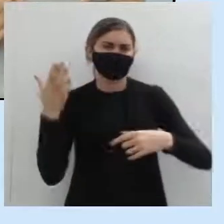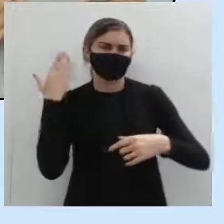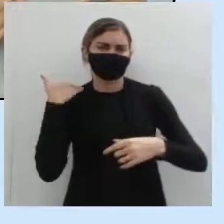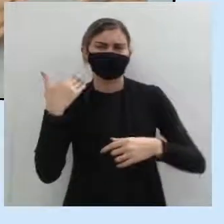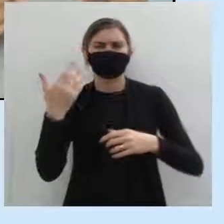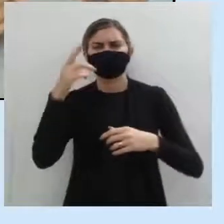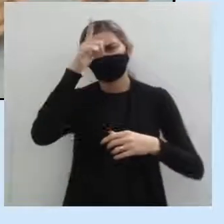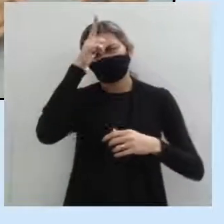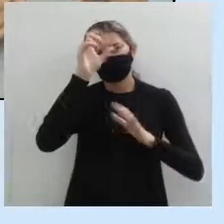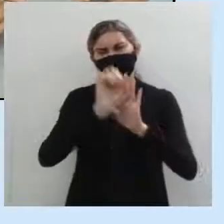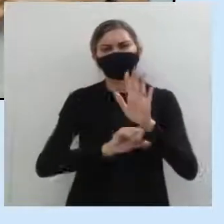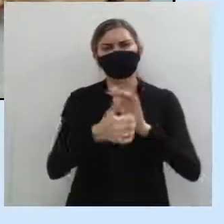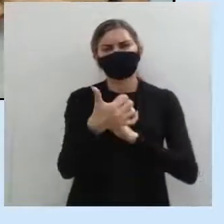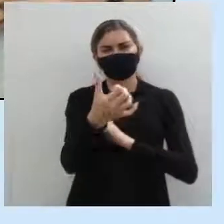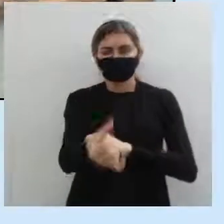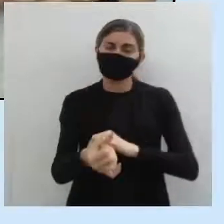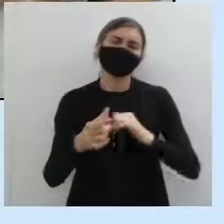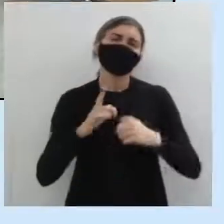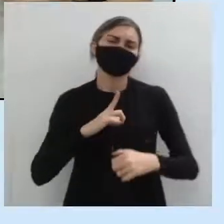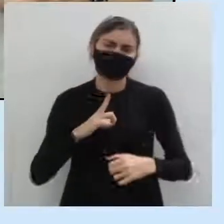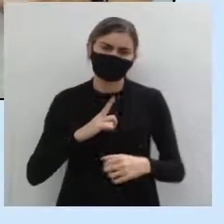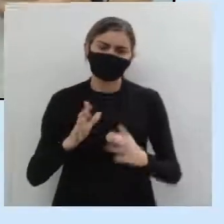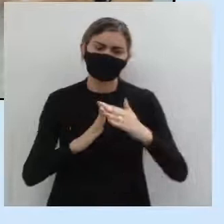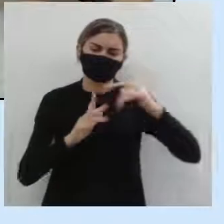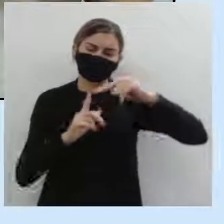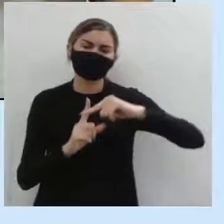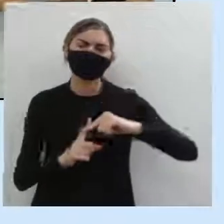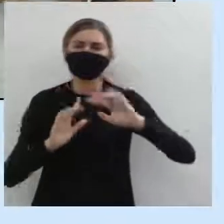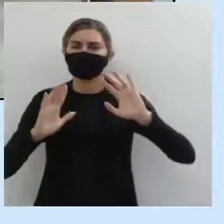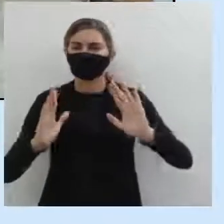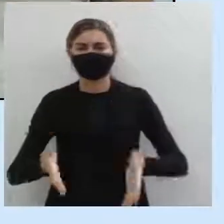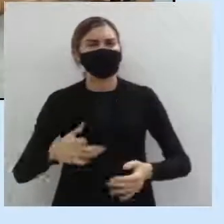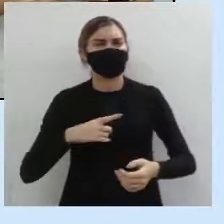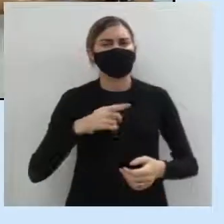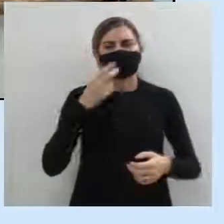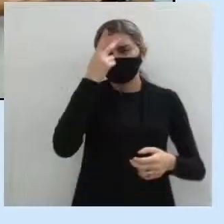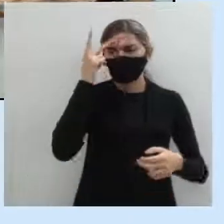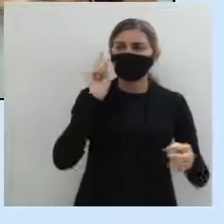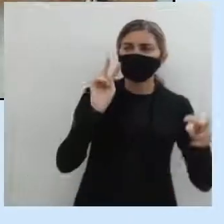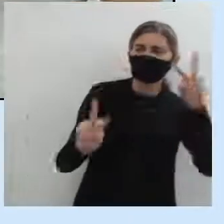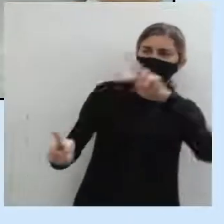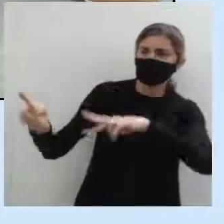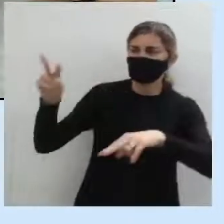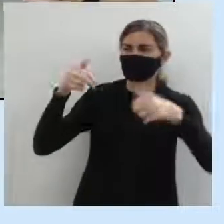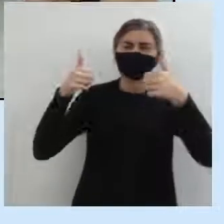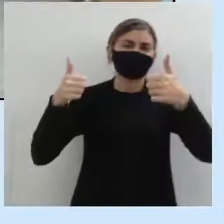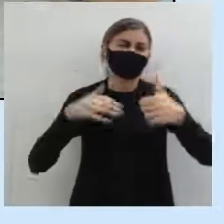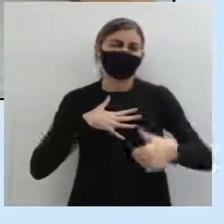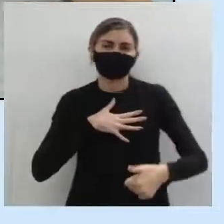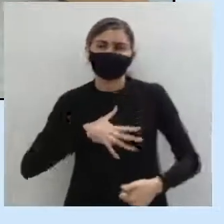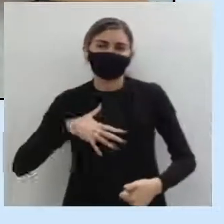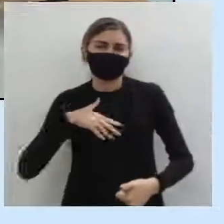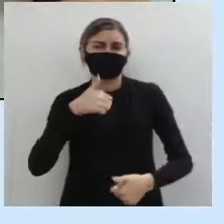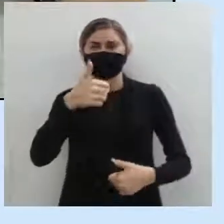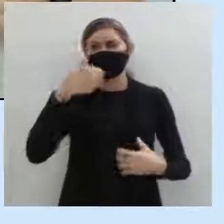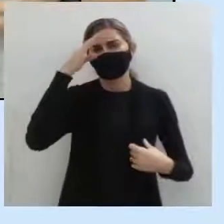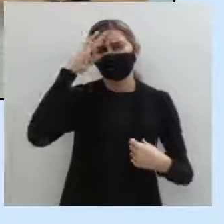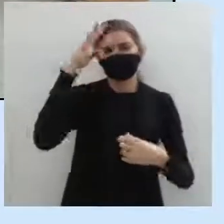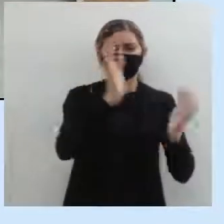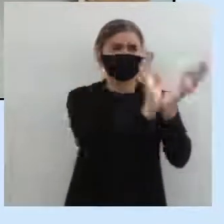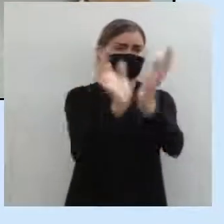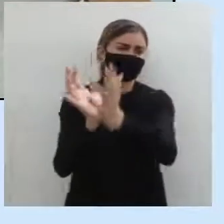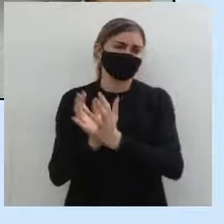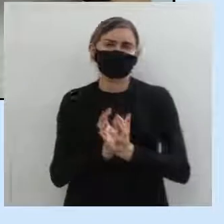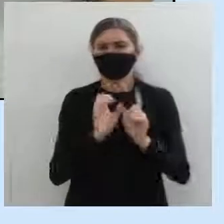XVI. Então a gente tem uma igreja que já não era bem vista por nenhum dos principais